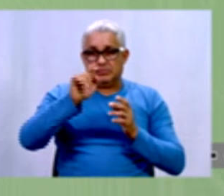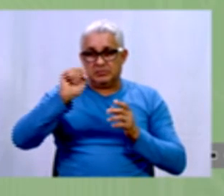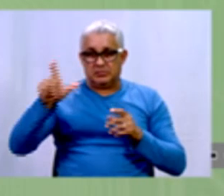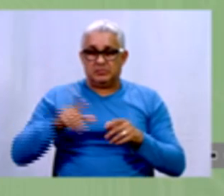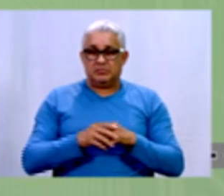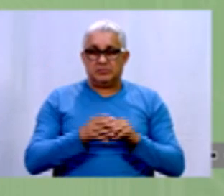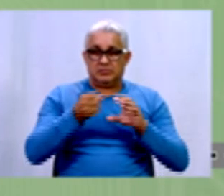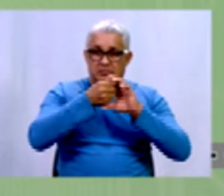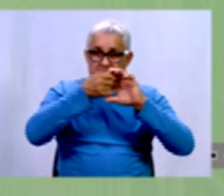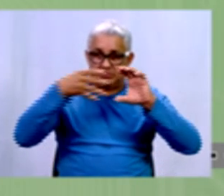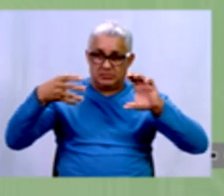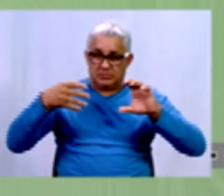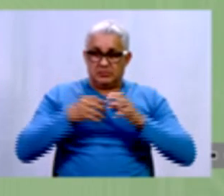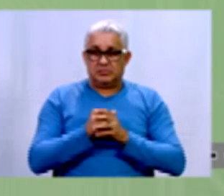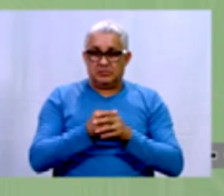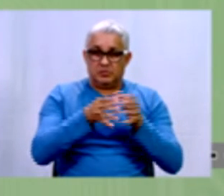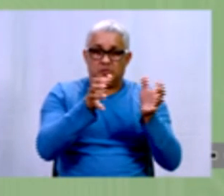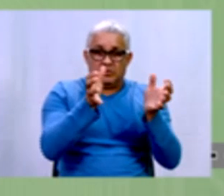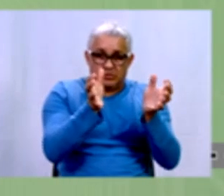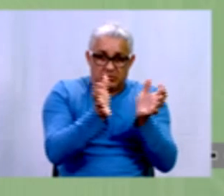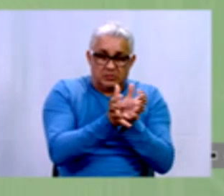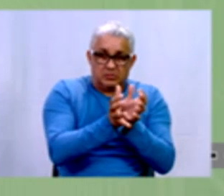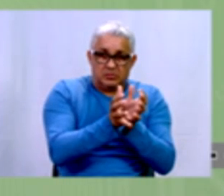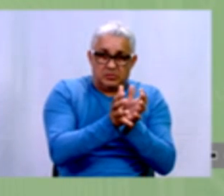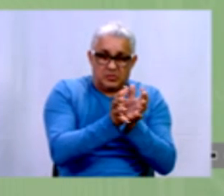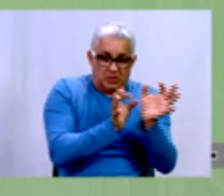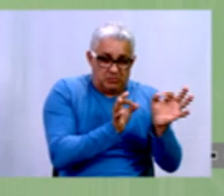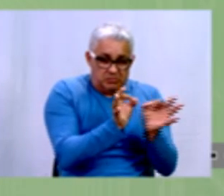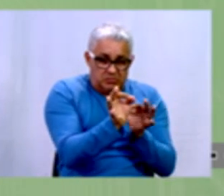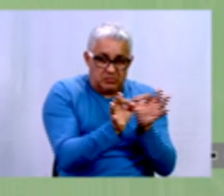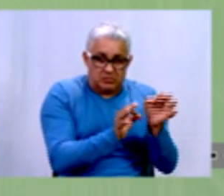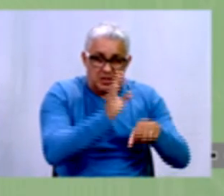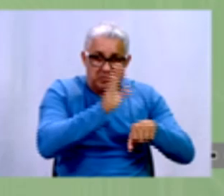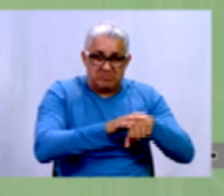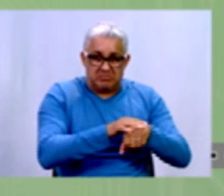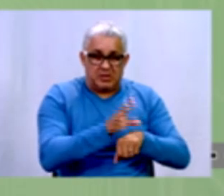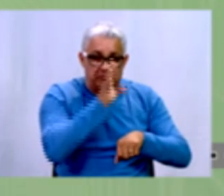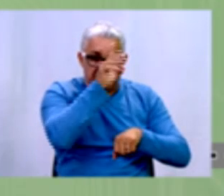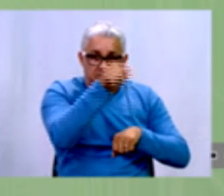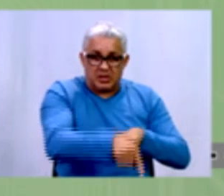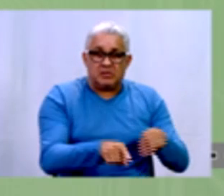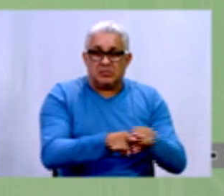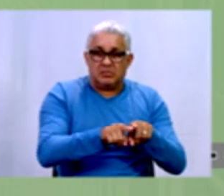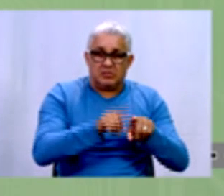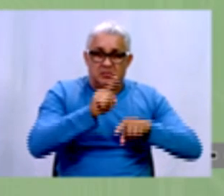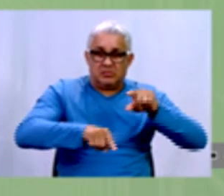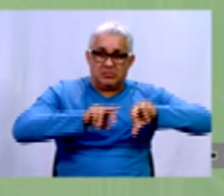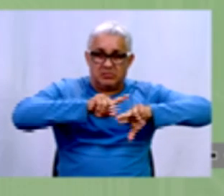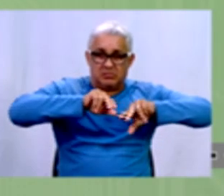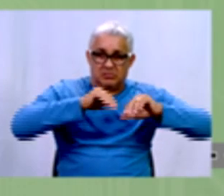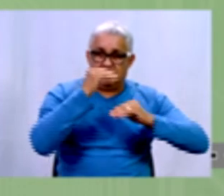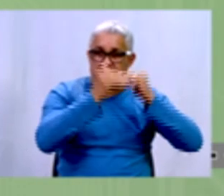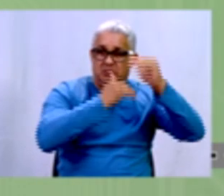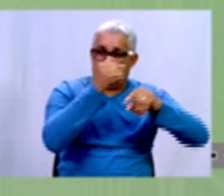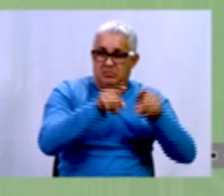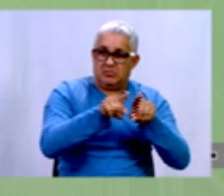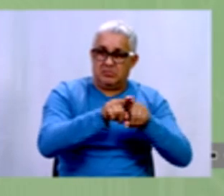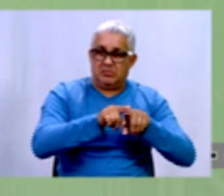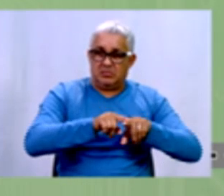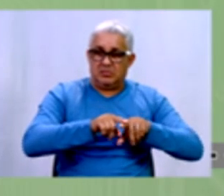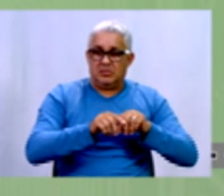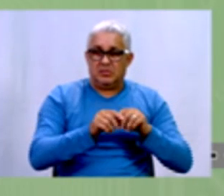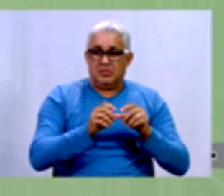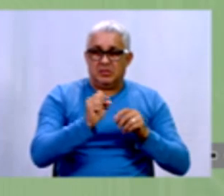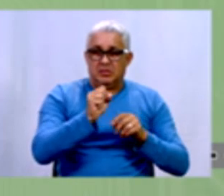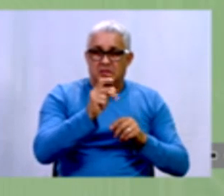Características. Equipes que se auto-organizam. O produto evolui em uma série de